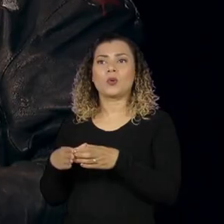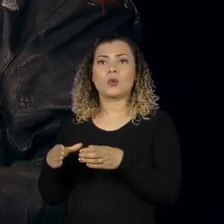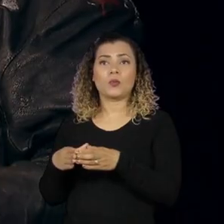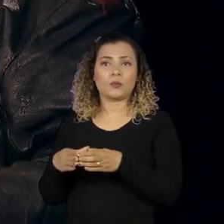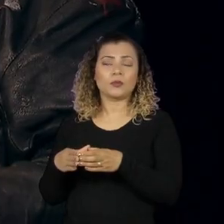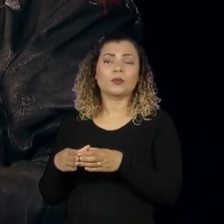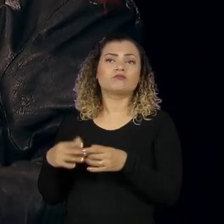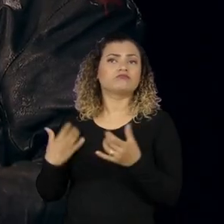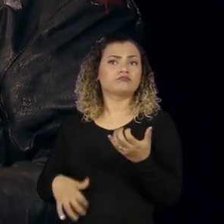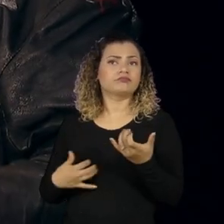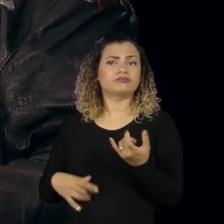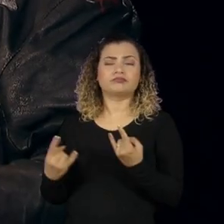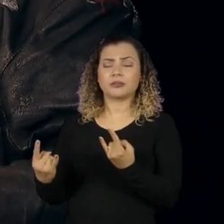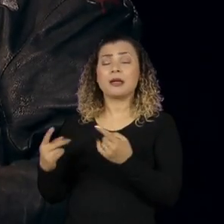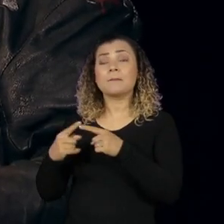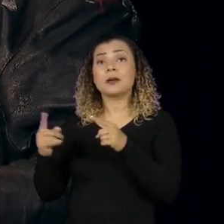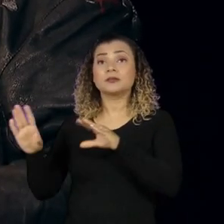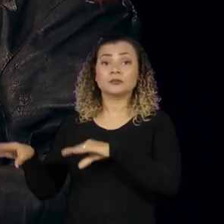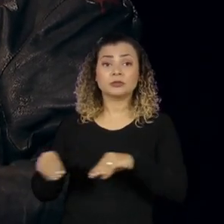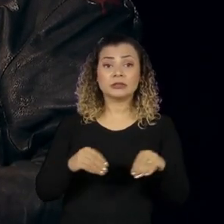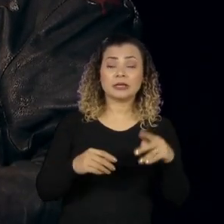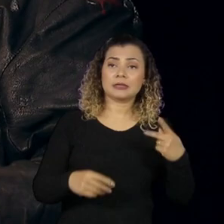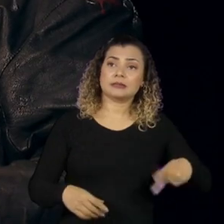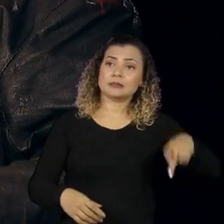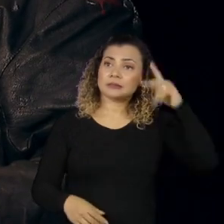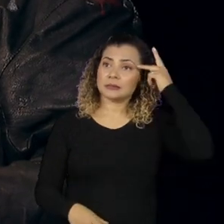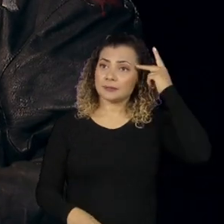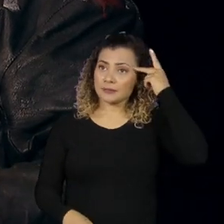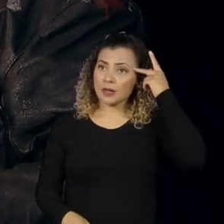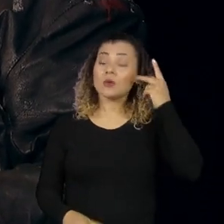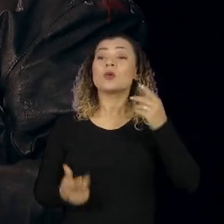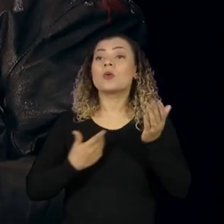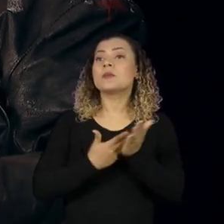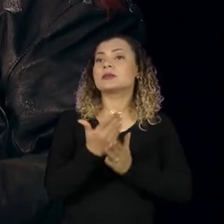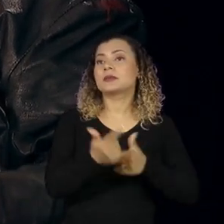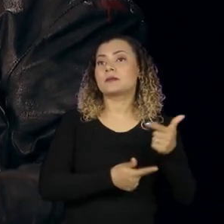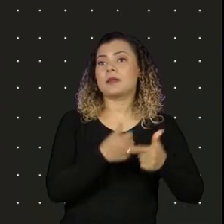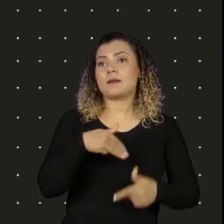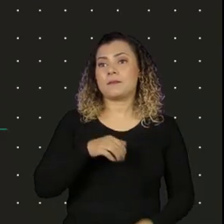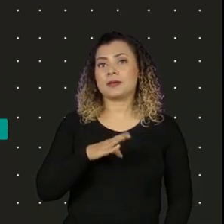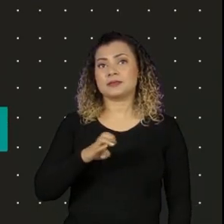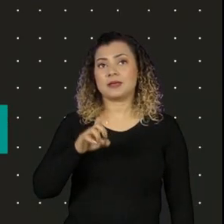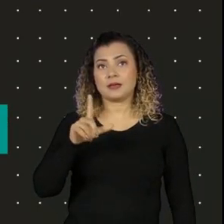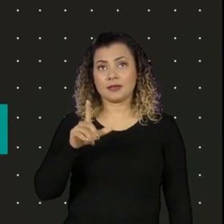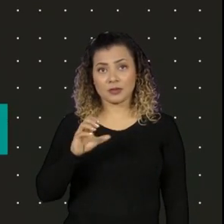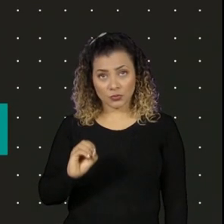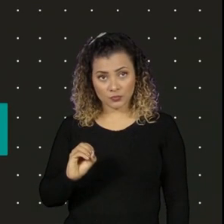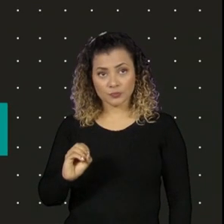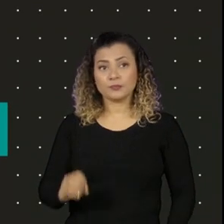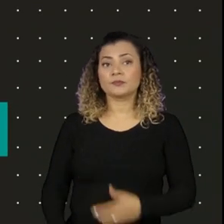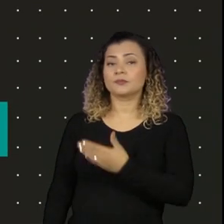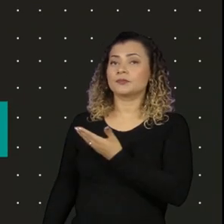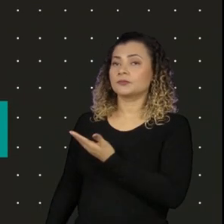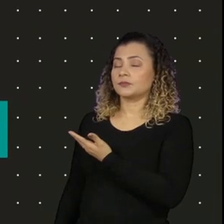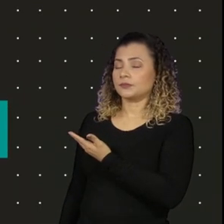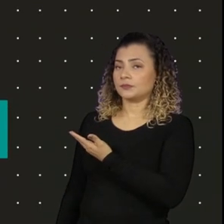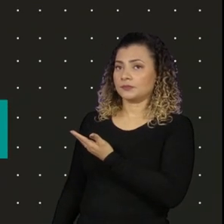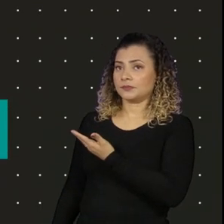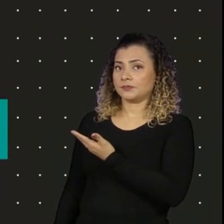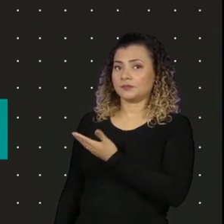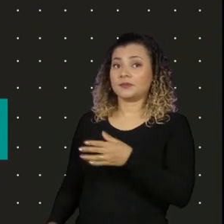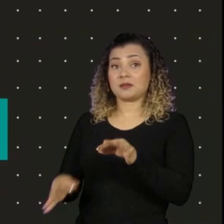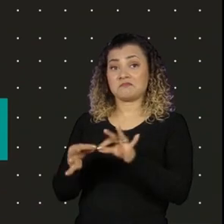Cats. Quando eu vim para São Paulo, eu comecei a trabalhar com Marcelo Amalfi, que é um puta músico, um